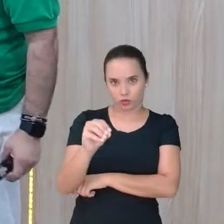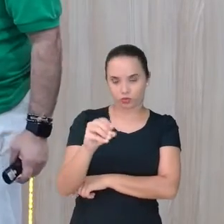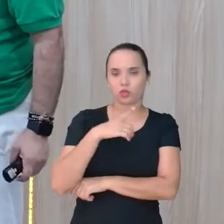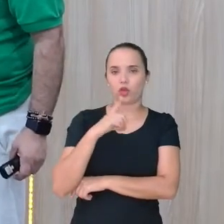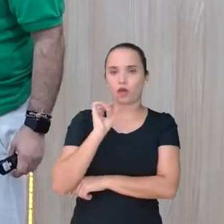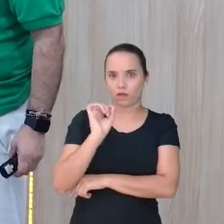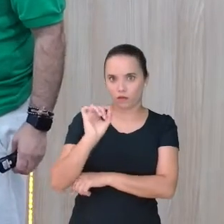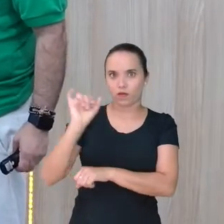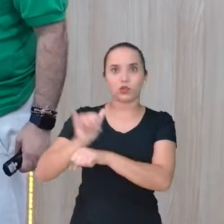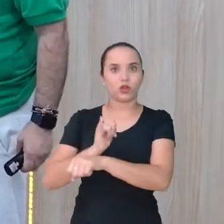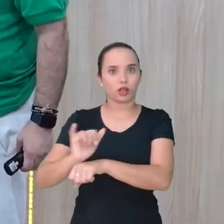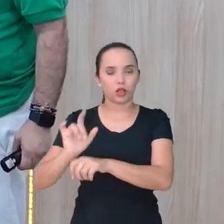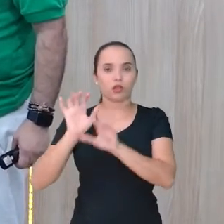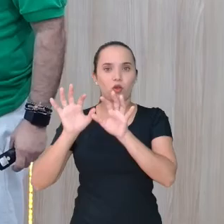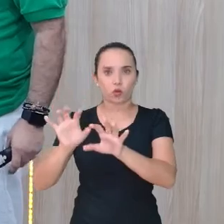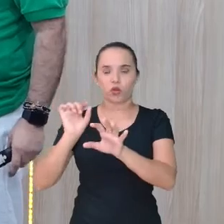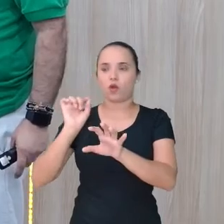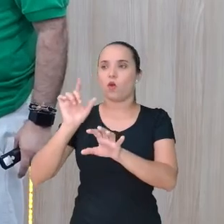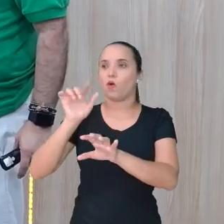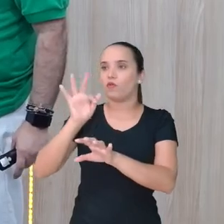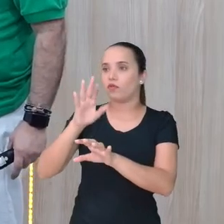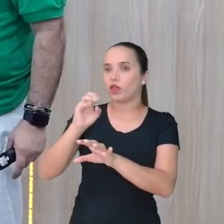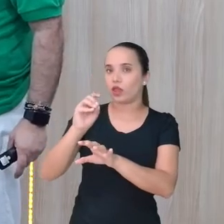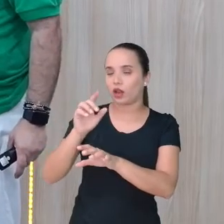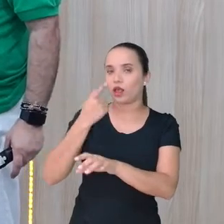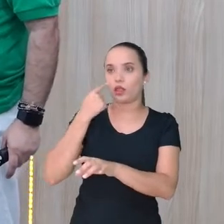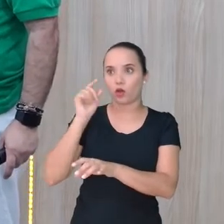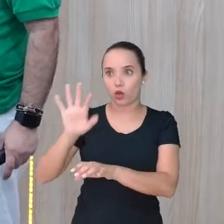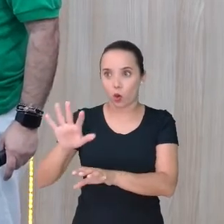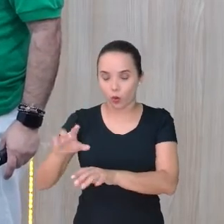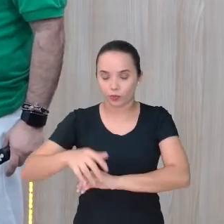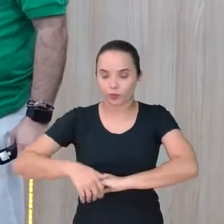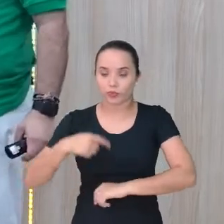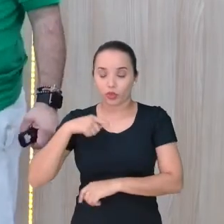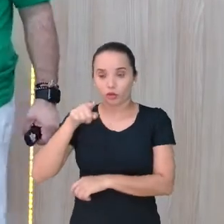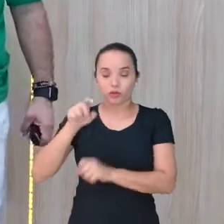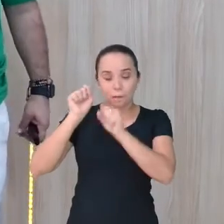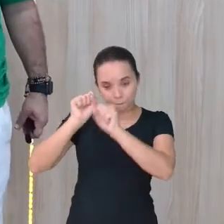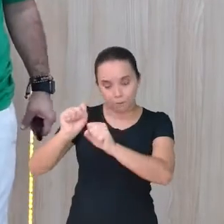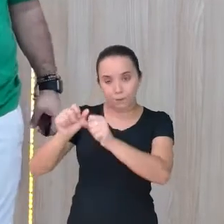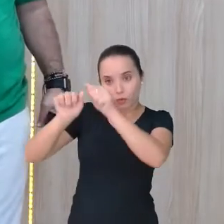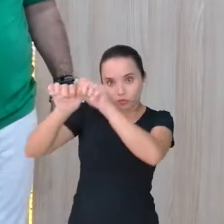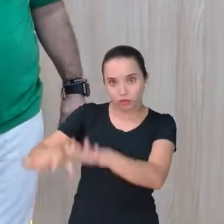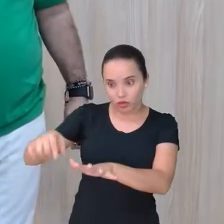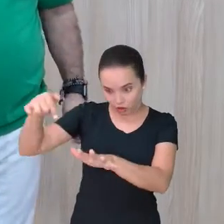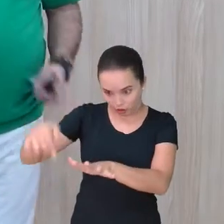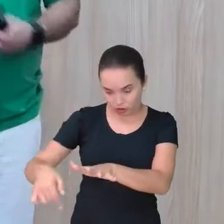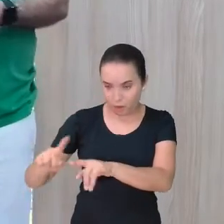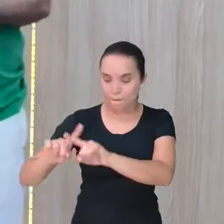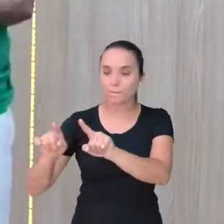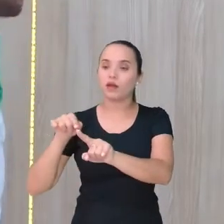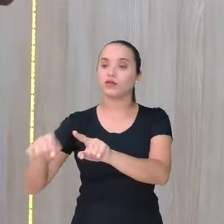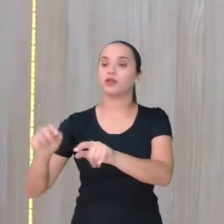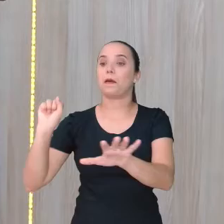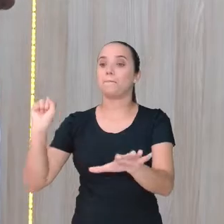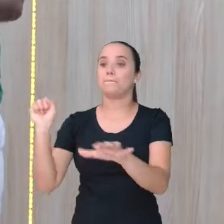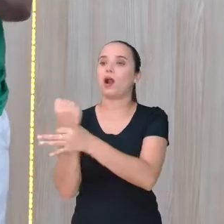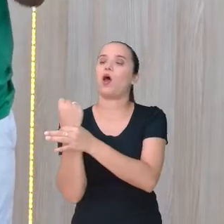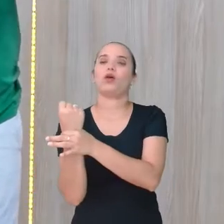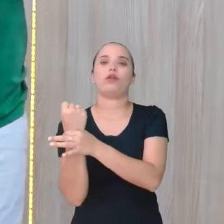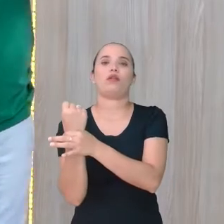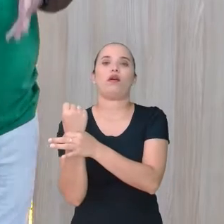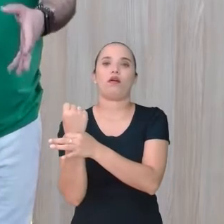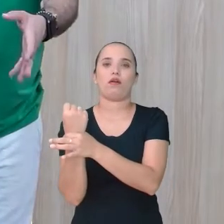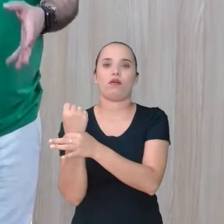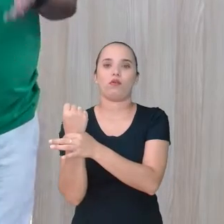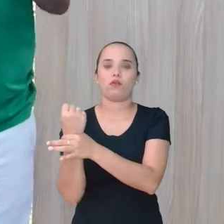tu ficar aqui, mas tu vai fazer o seguinte, tu vai proteger isso aqui para que não entre mais ninguém. Eu vou liberar, tu